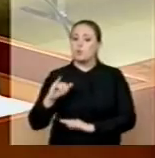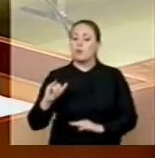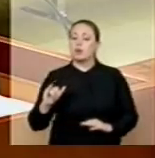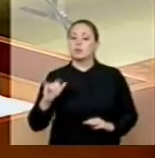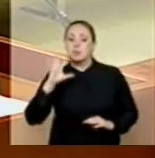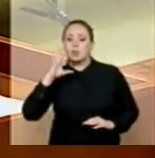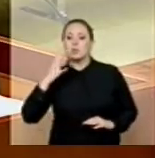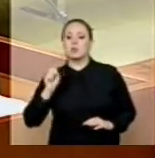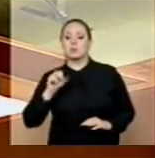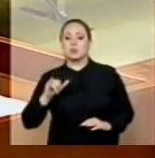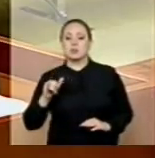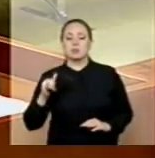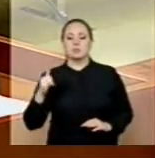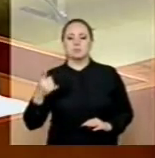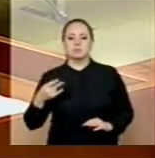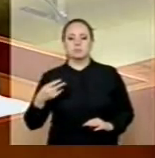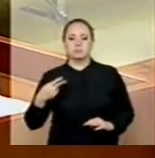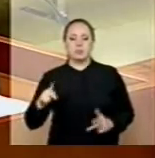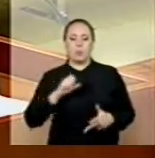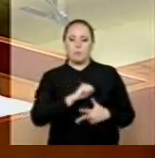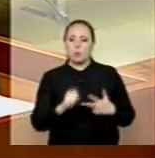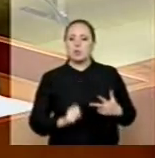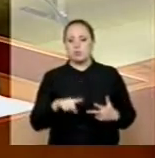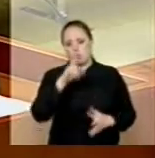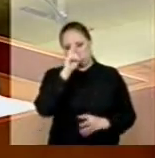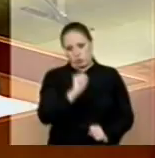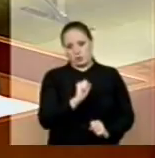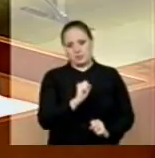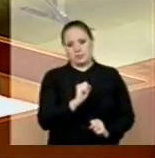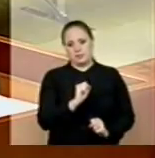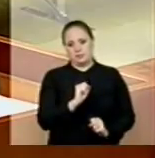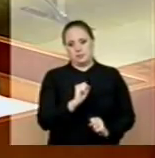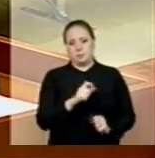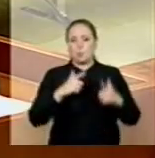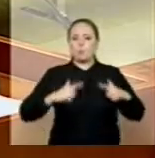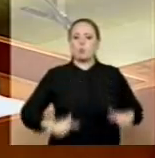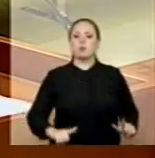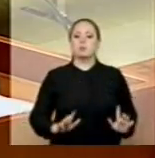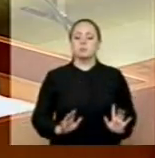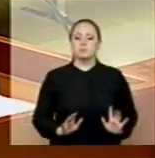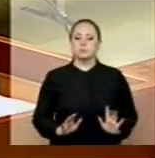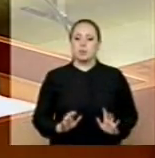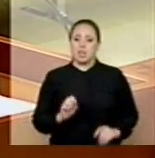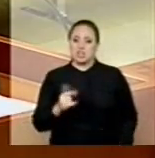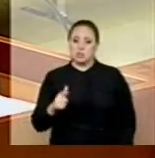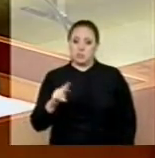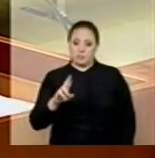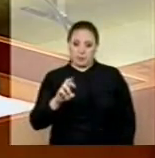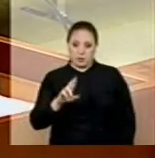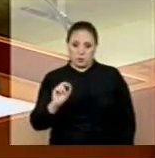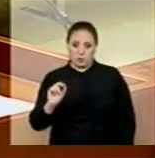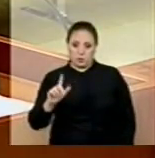integralmente se os seus legislativos forem fortes, forem íntegros. E sem as prerrogativas